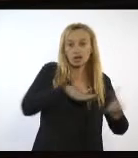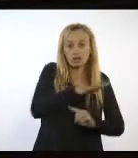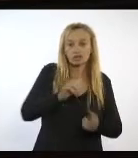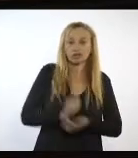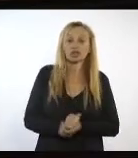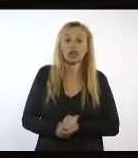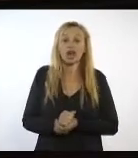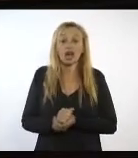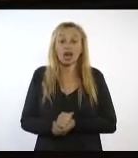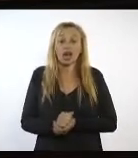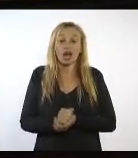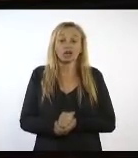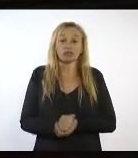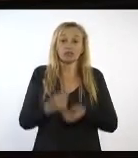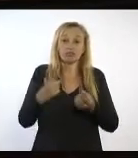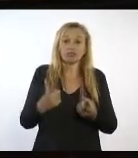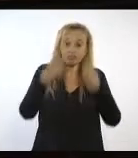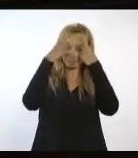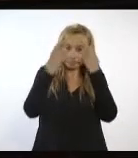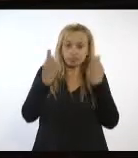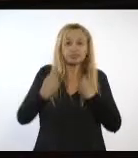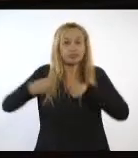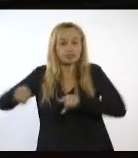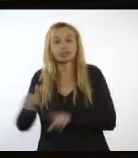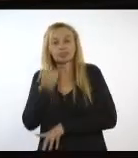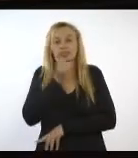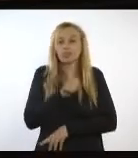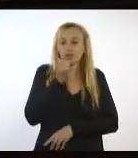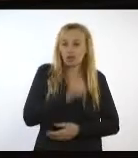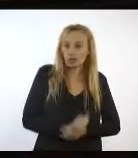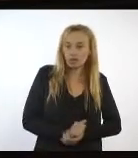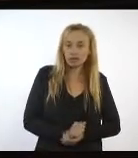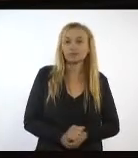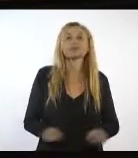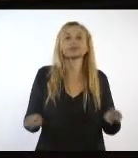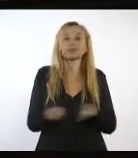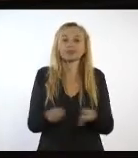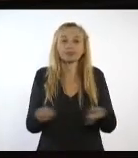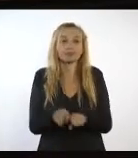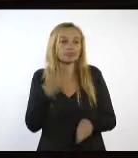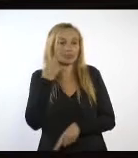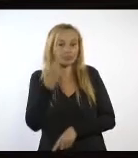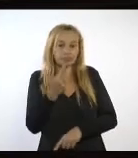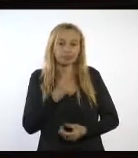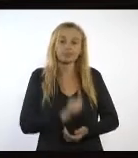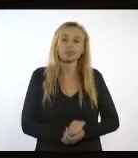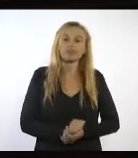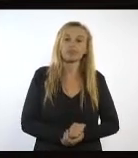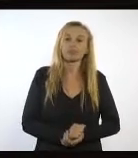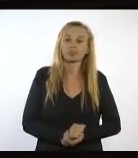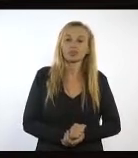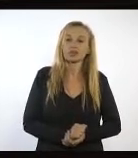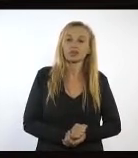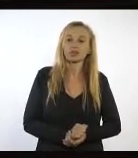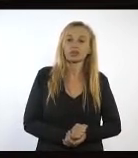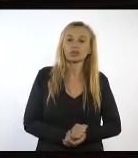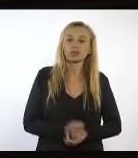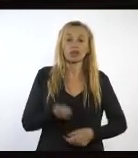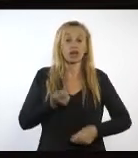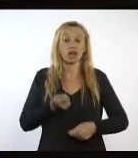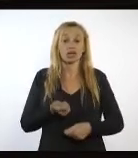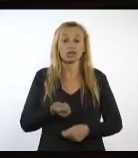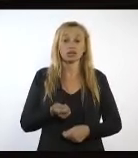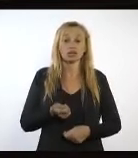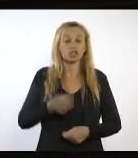da violência contra a mulher, quando vemos, inclusive, gestores